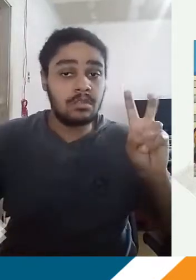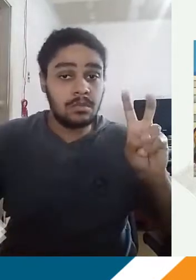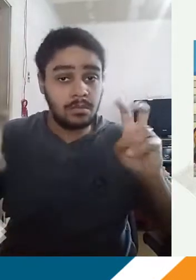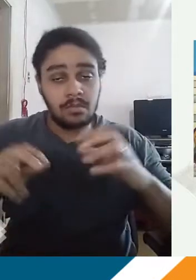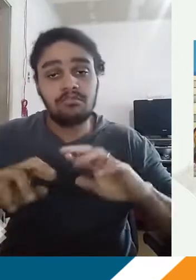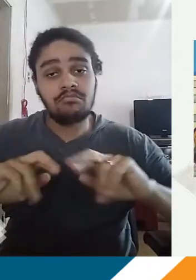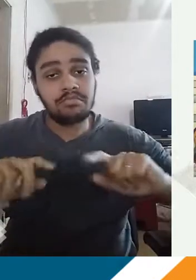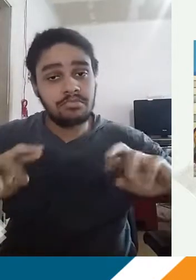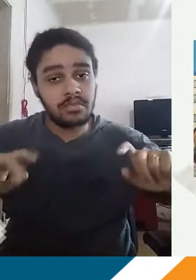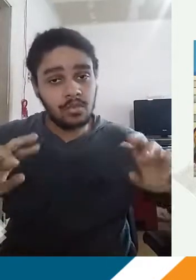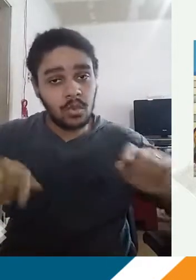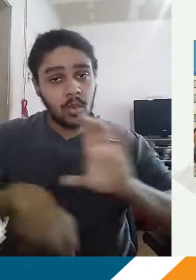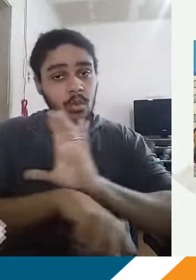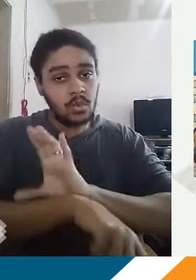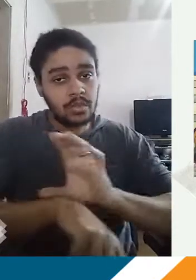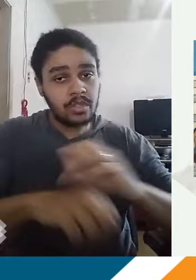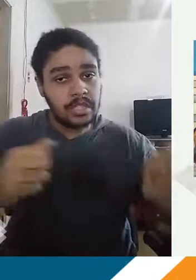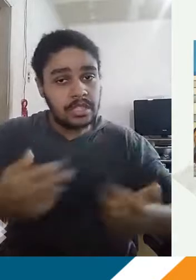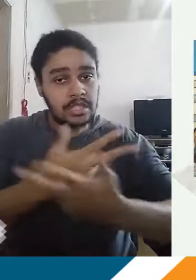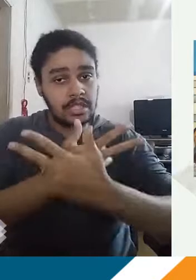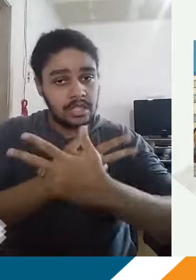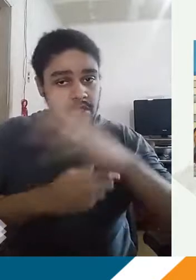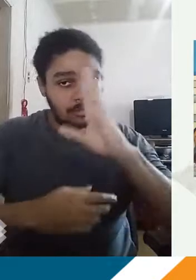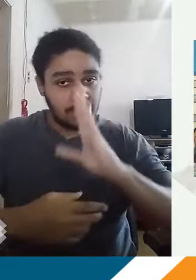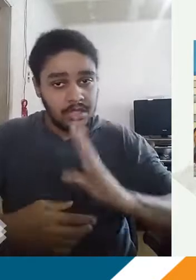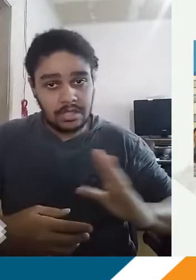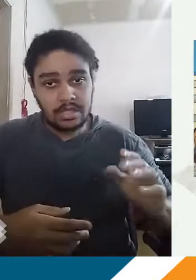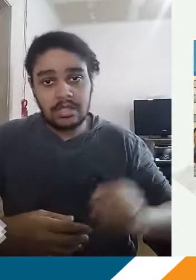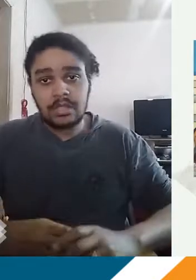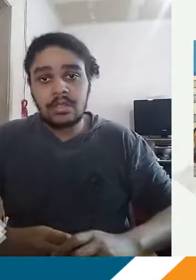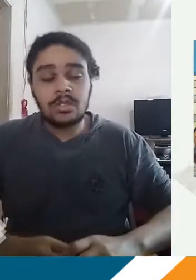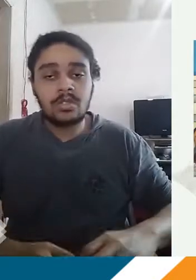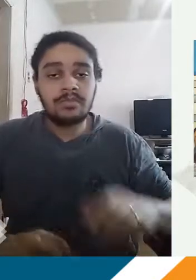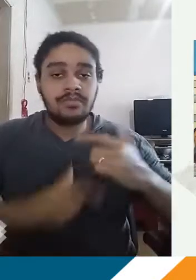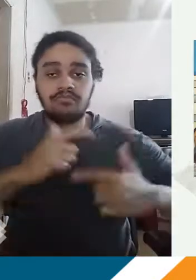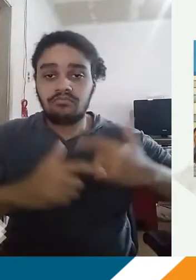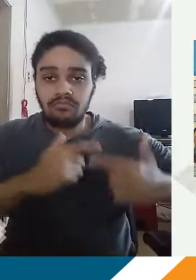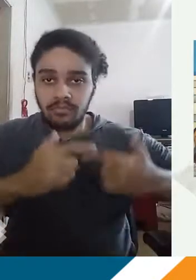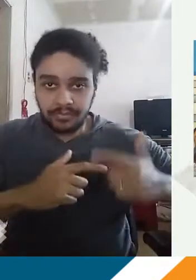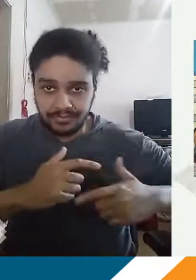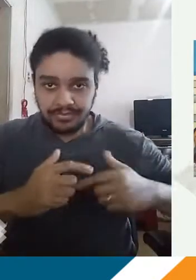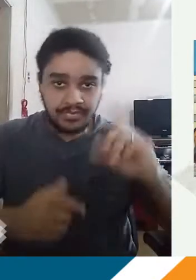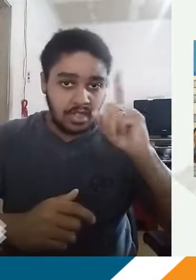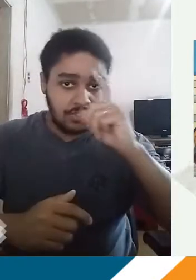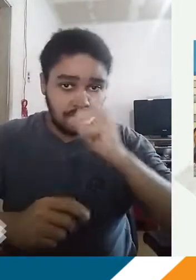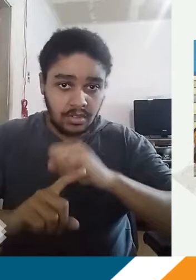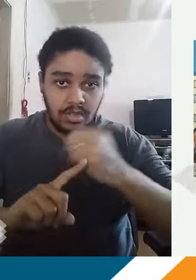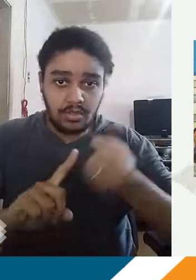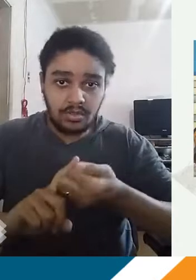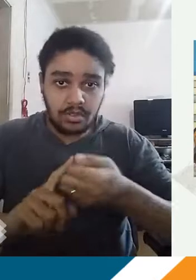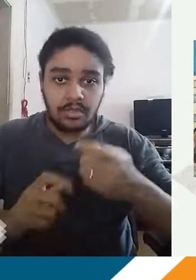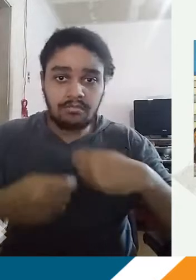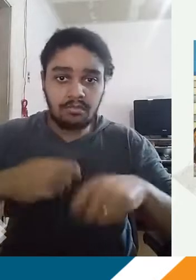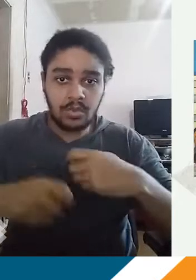a pluralidade étnica e cultural desse povo, do povo brasileiro, de certa maneira, dos trabalhadores, as dificuldades